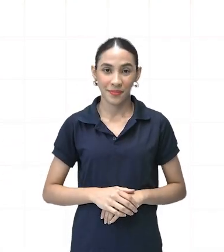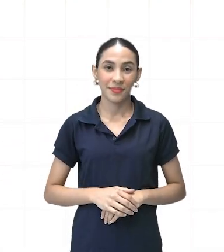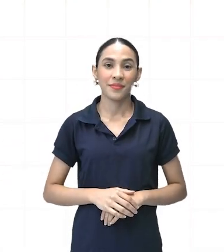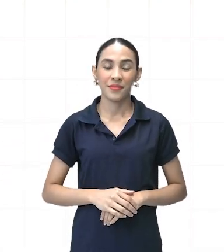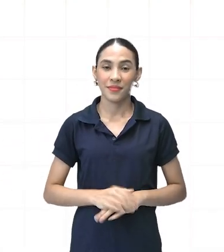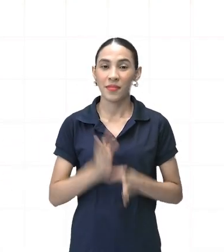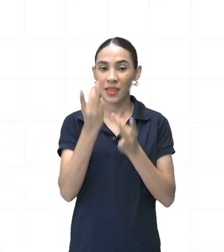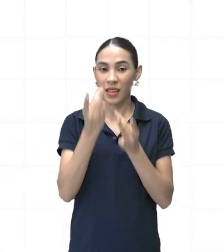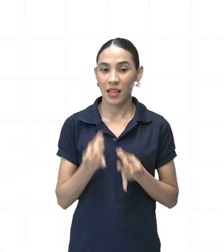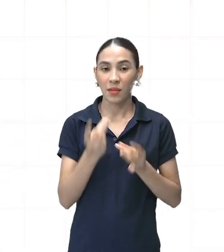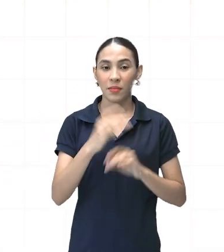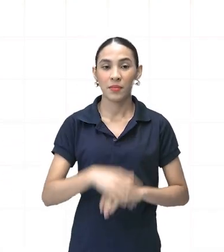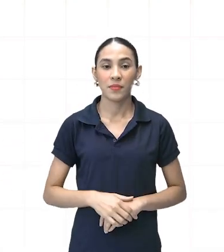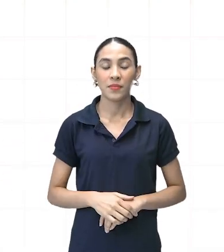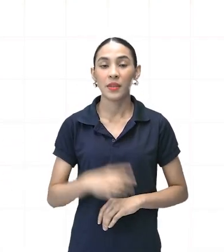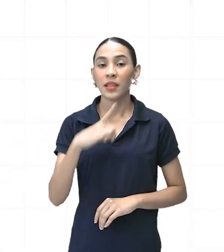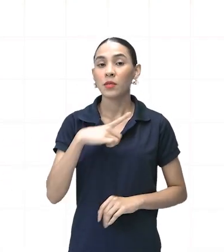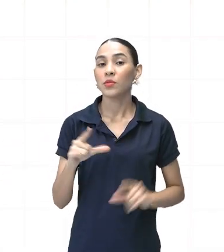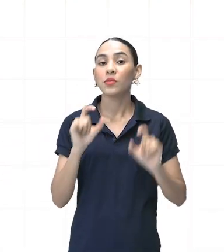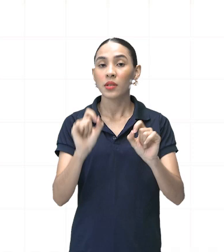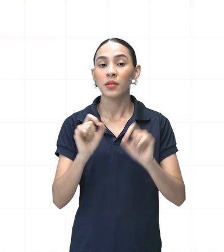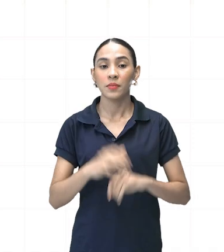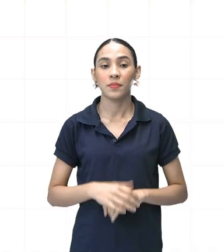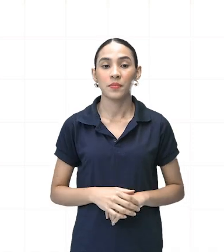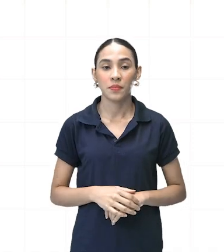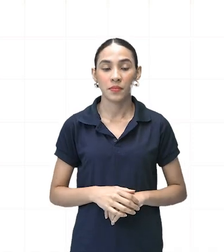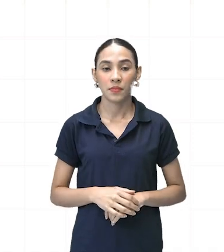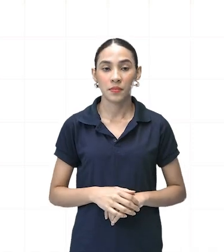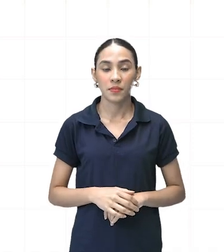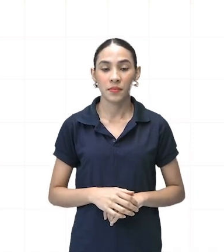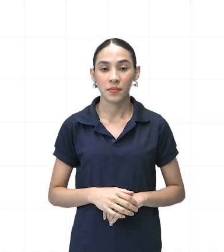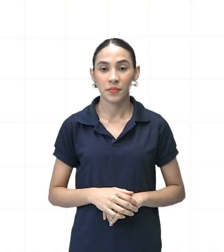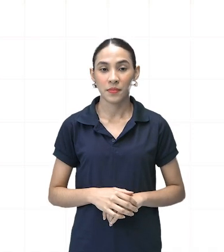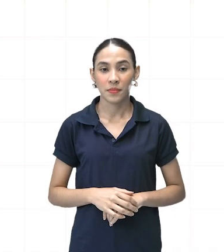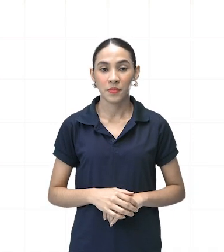Oceania. O detalhamento, vamos estudar aí sobre